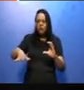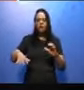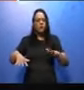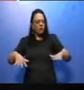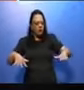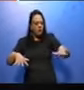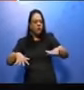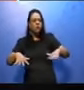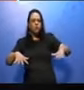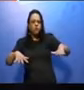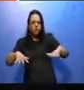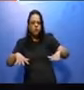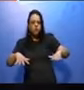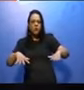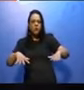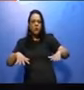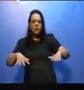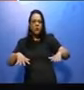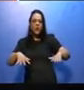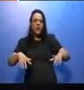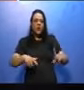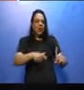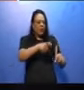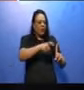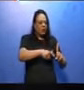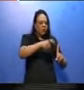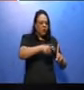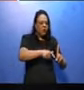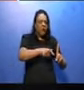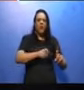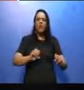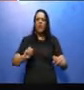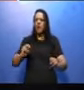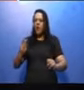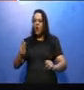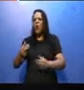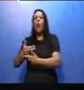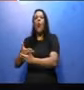podemos dar para um substantivo.